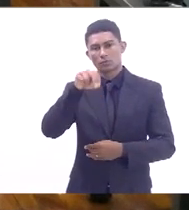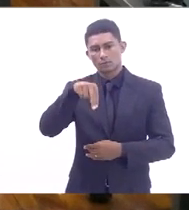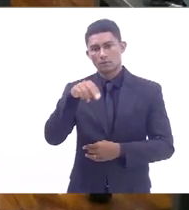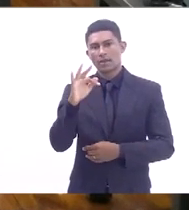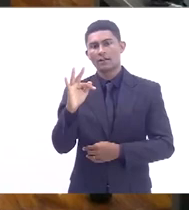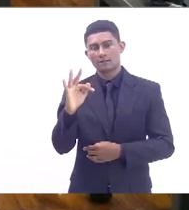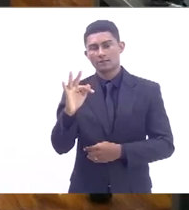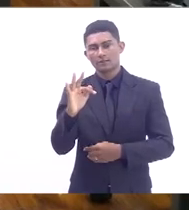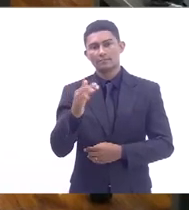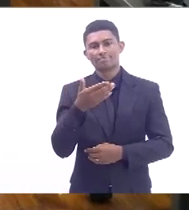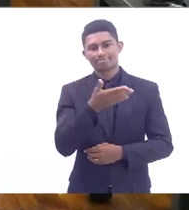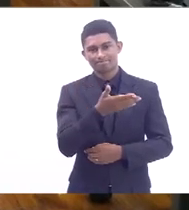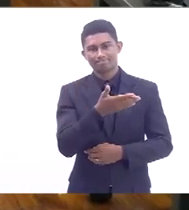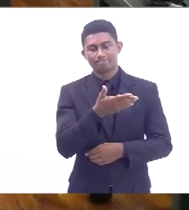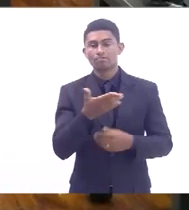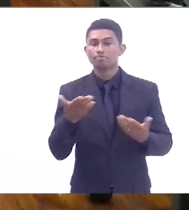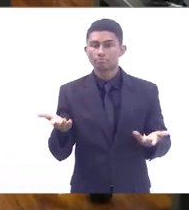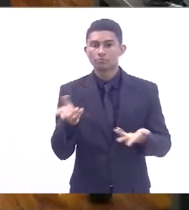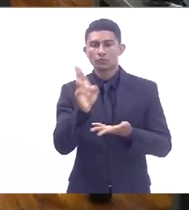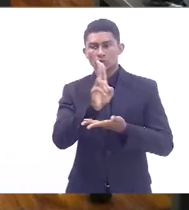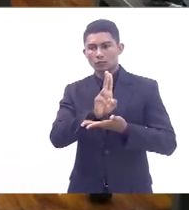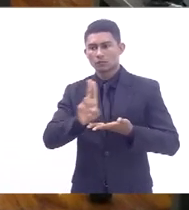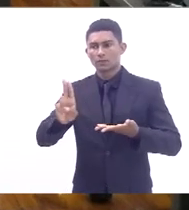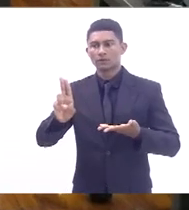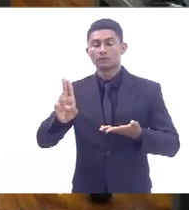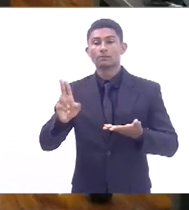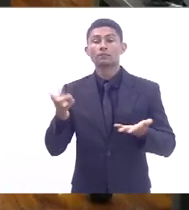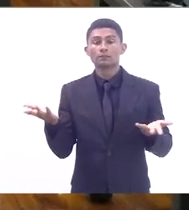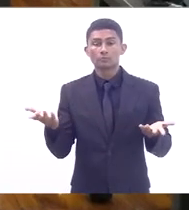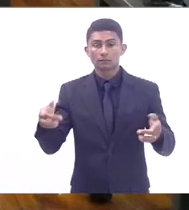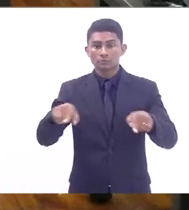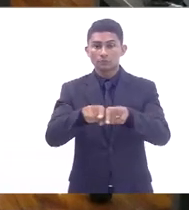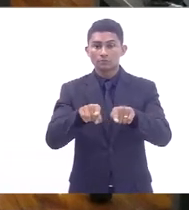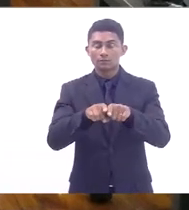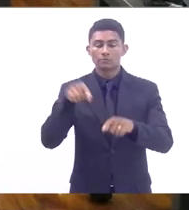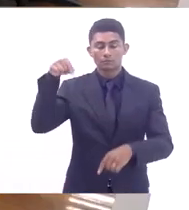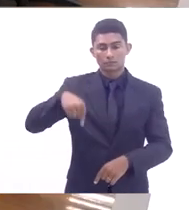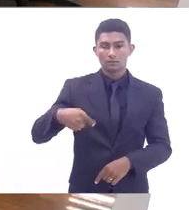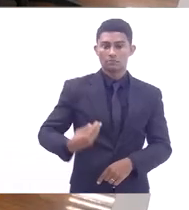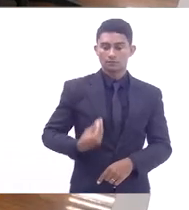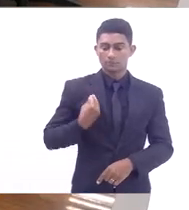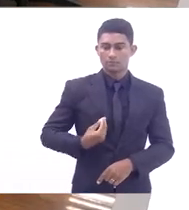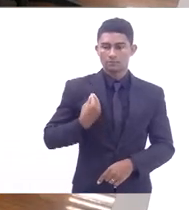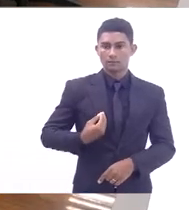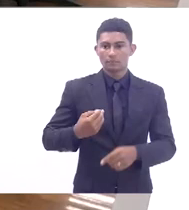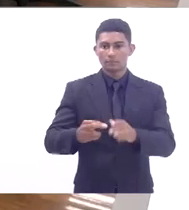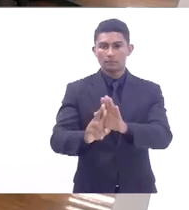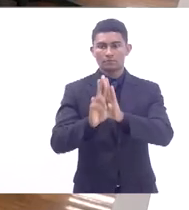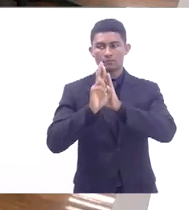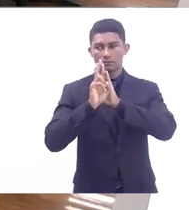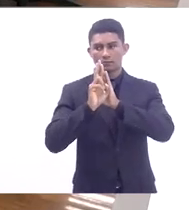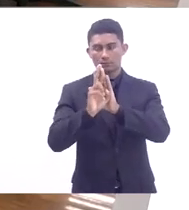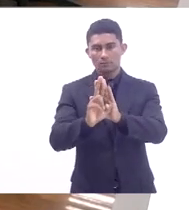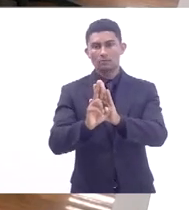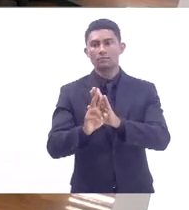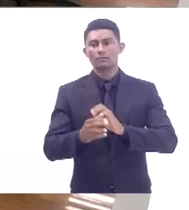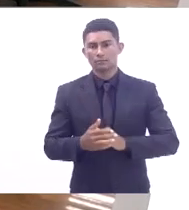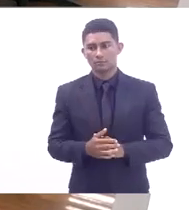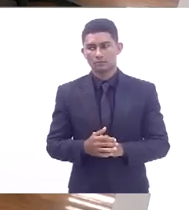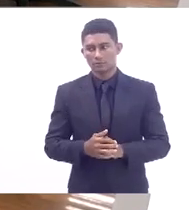do Norte Fluminense e conta com a participação com a representação da comunidade